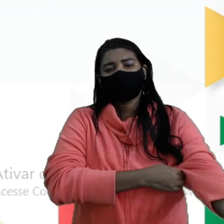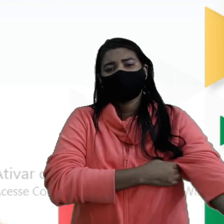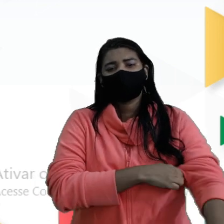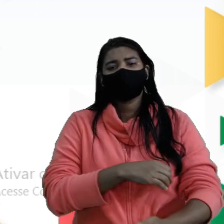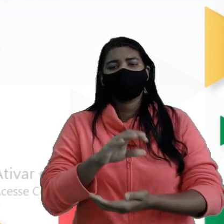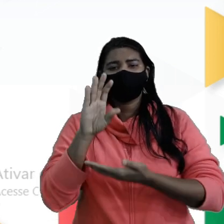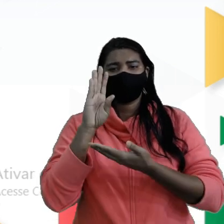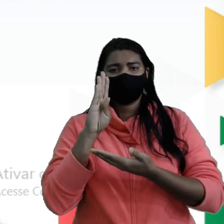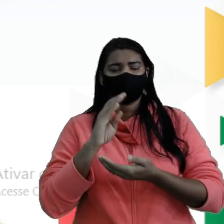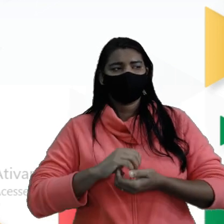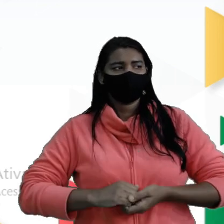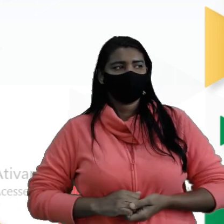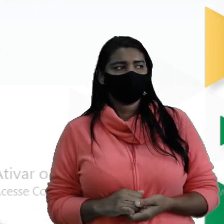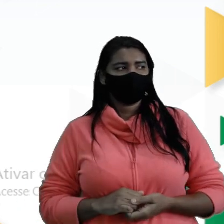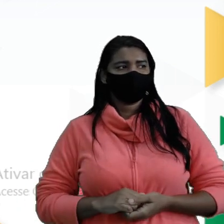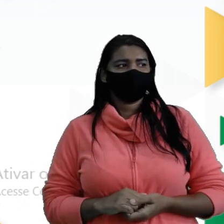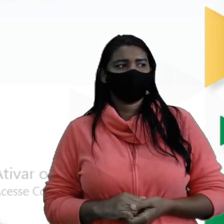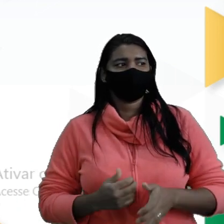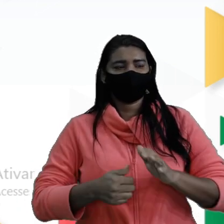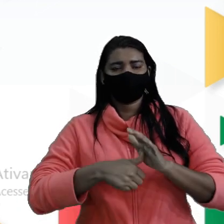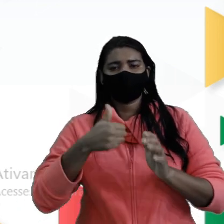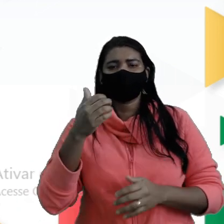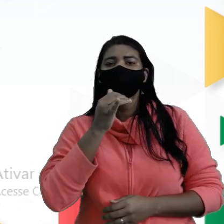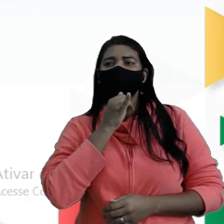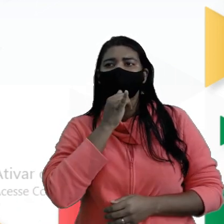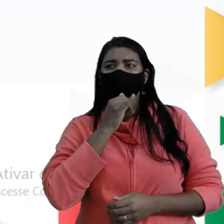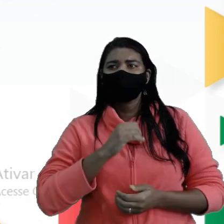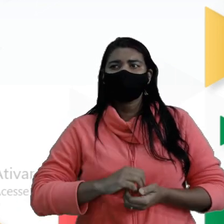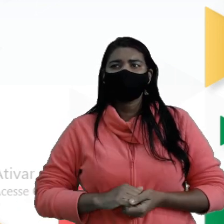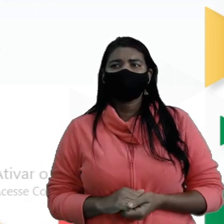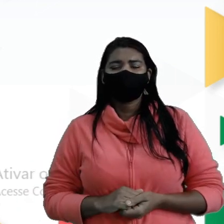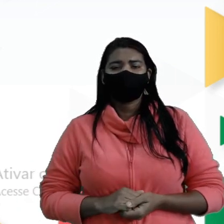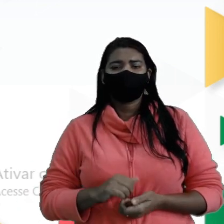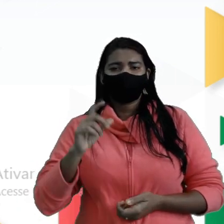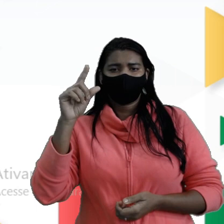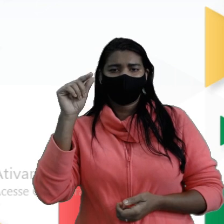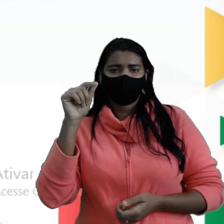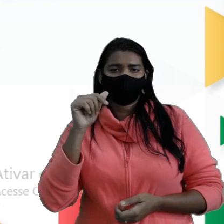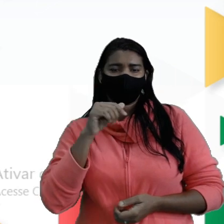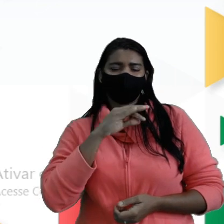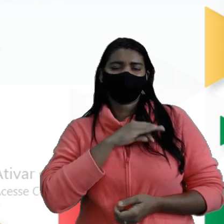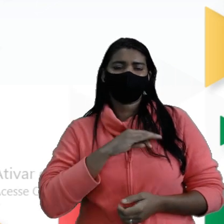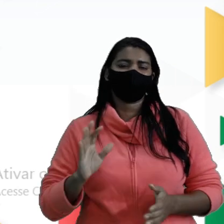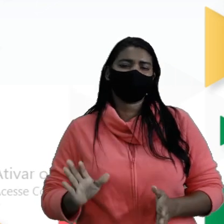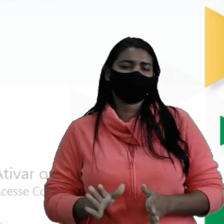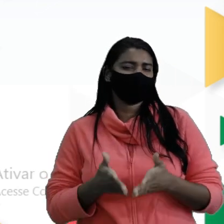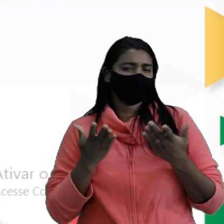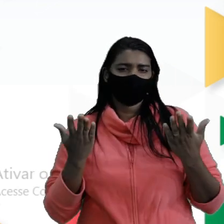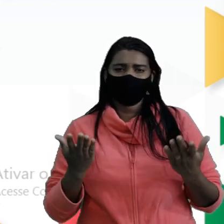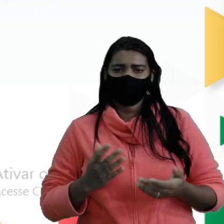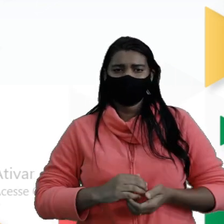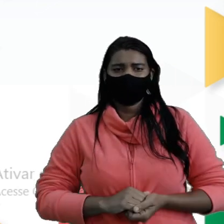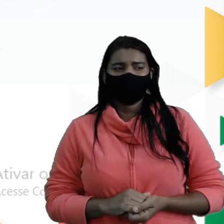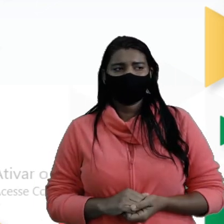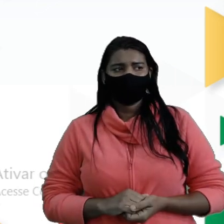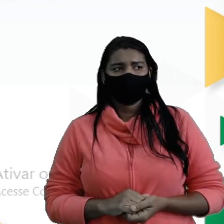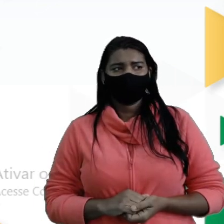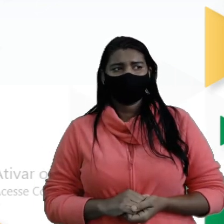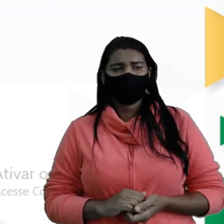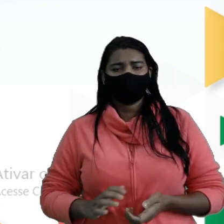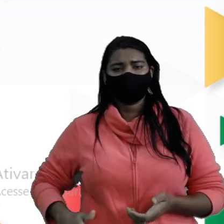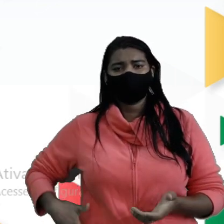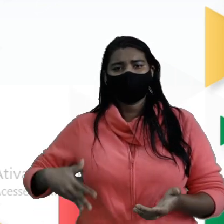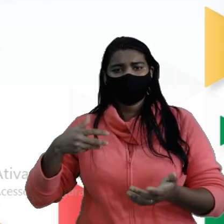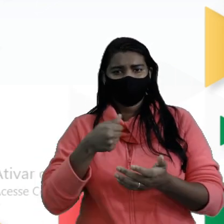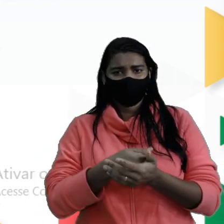B. Olha o primeiro exemplo. Aí diz assim: meu salário é maravilhoso. É mal dá para pagar